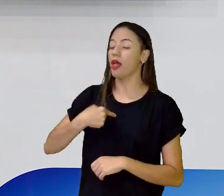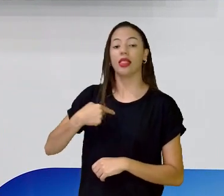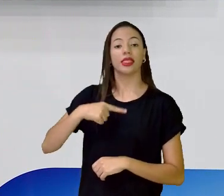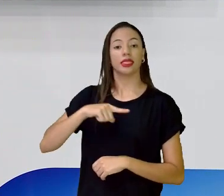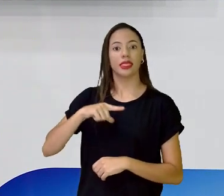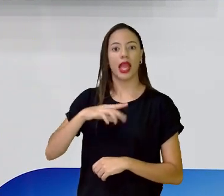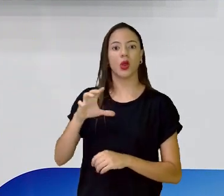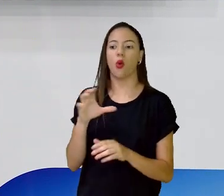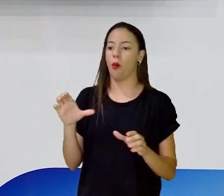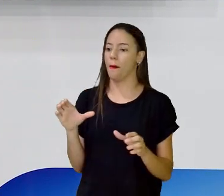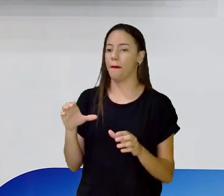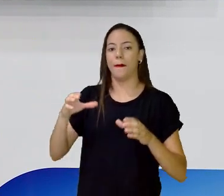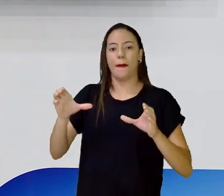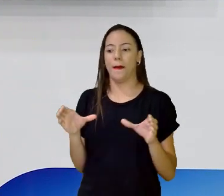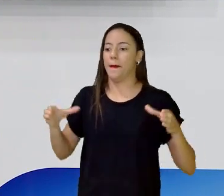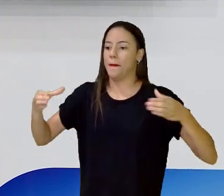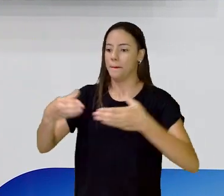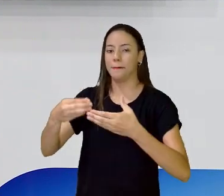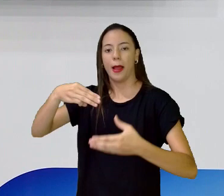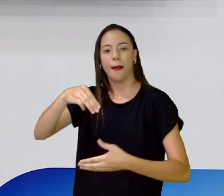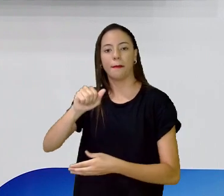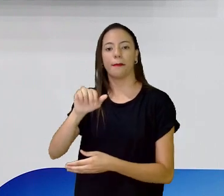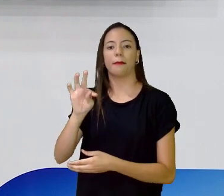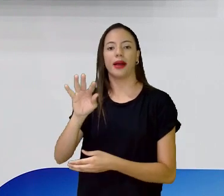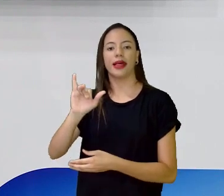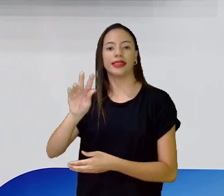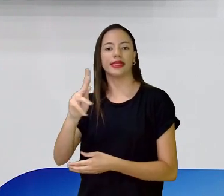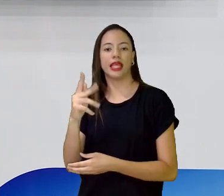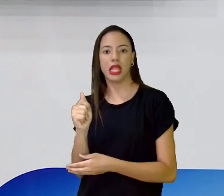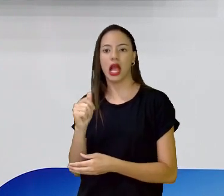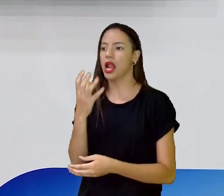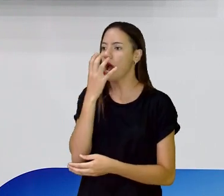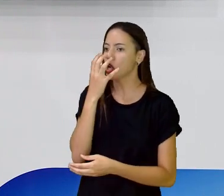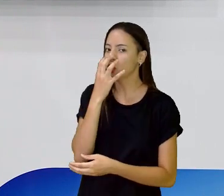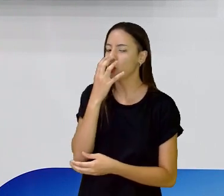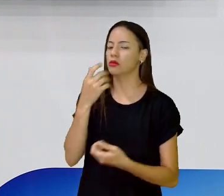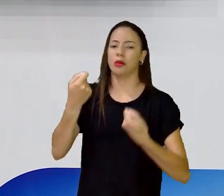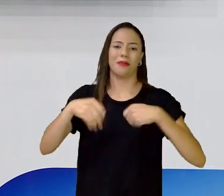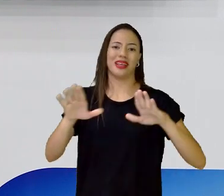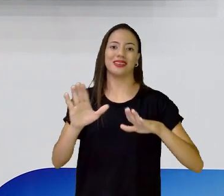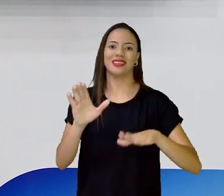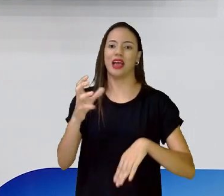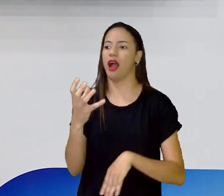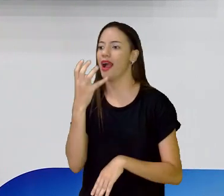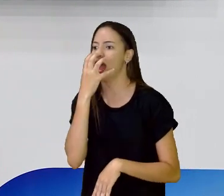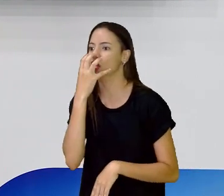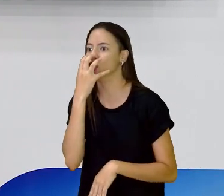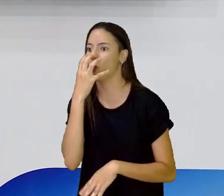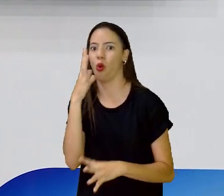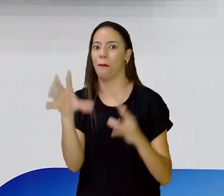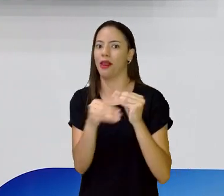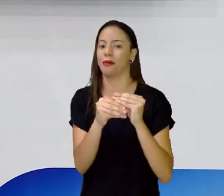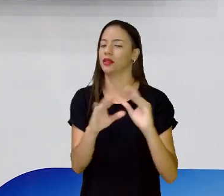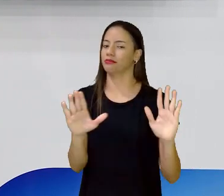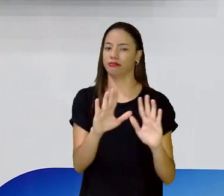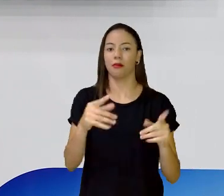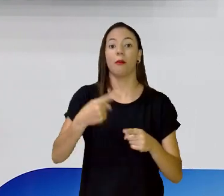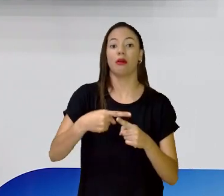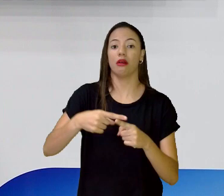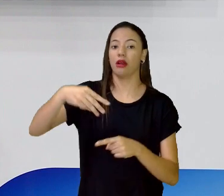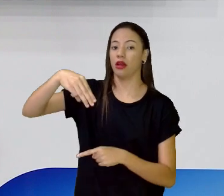de cachorros. Ele não precisa falar isso. Por quê? Porque quando ele fala a palavra matilha, eu já sei